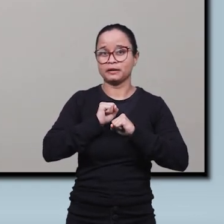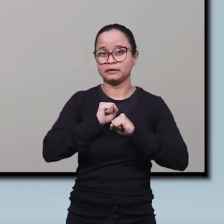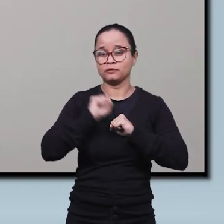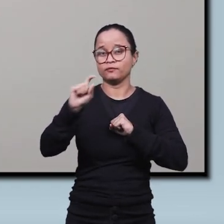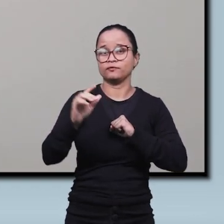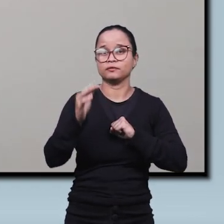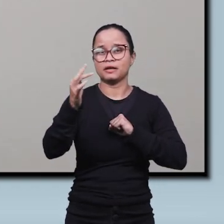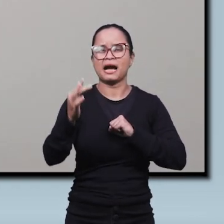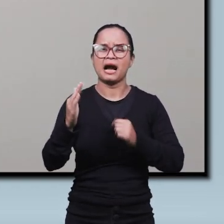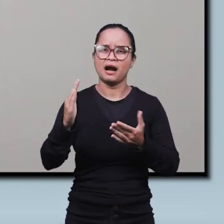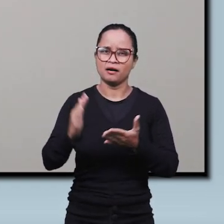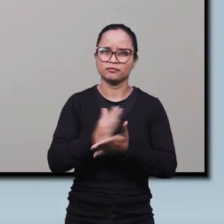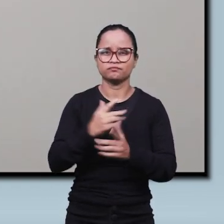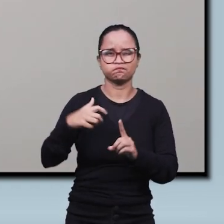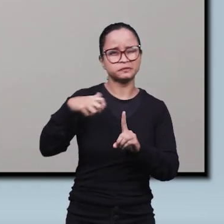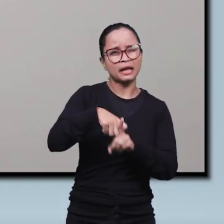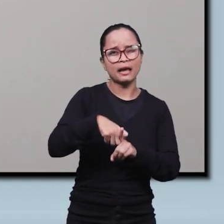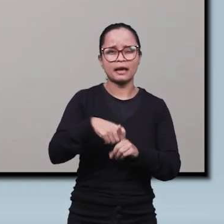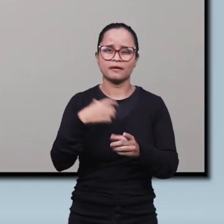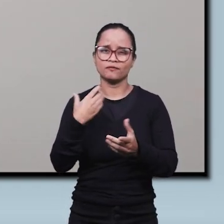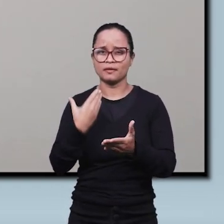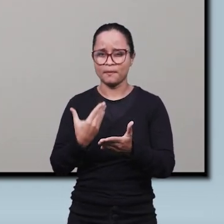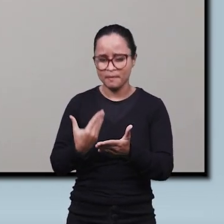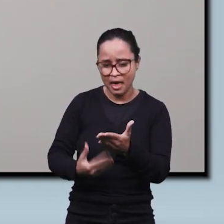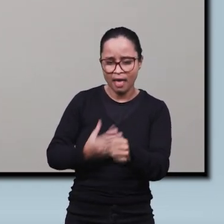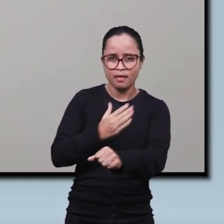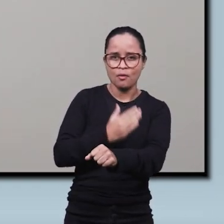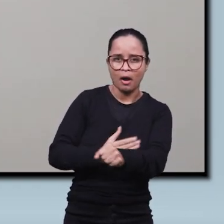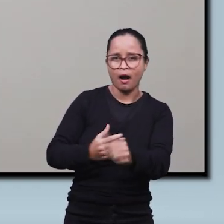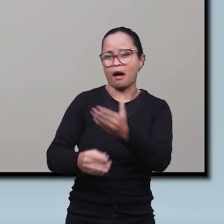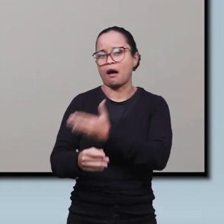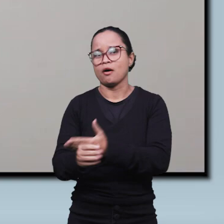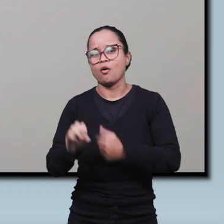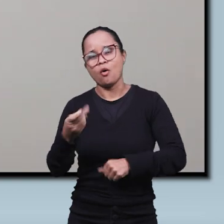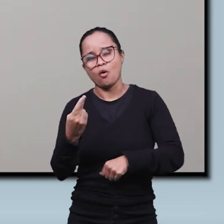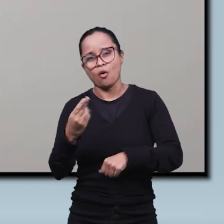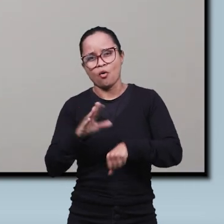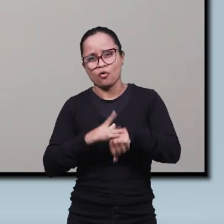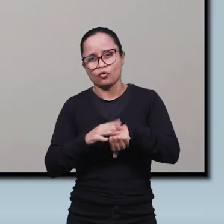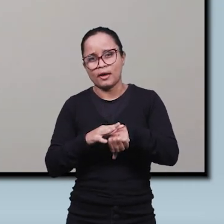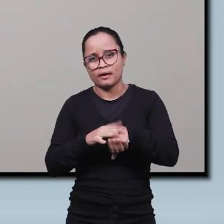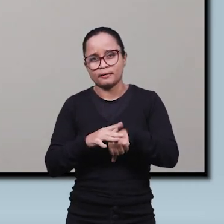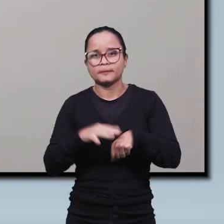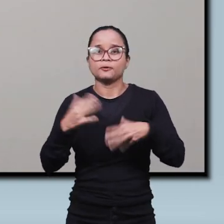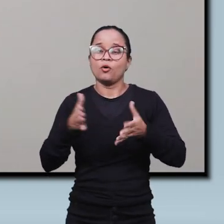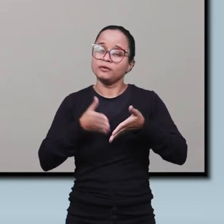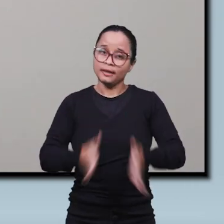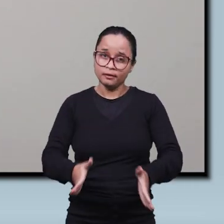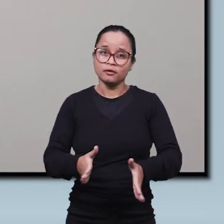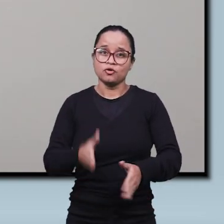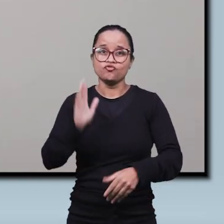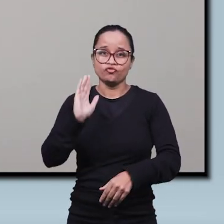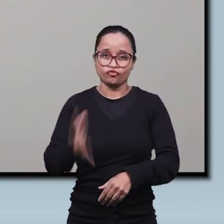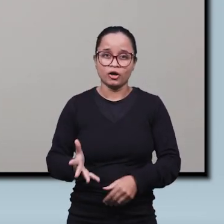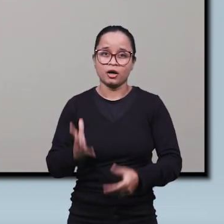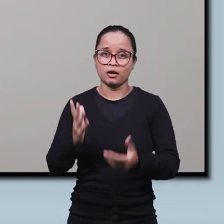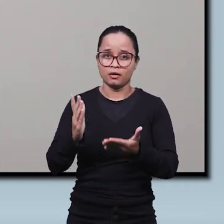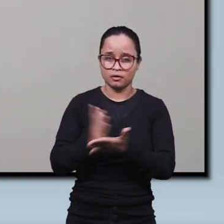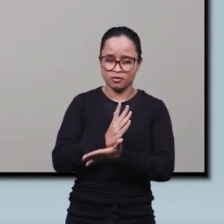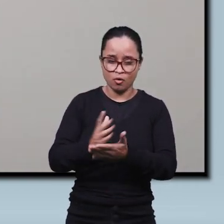por conta de acidentes ou de alguma enfermidade ou até mesmo de nascença, né?